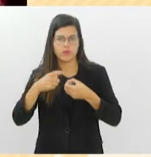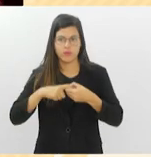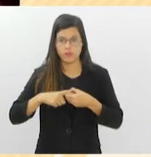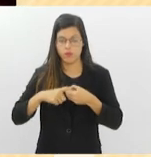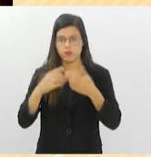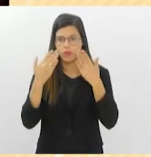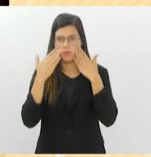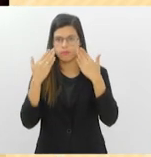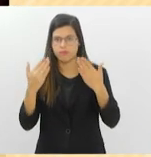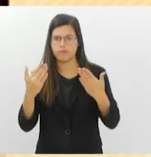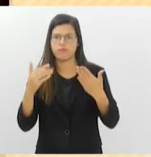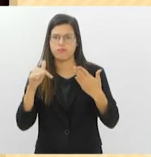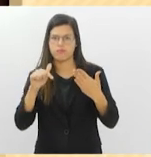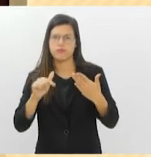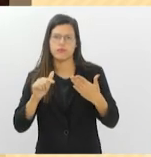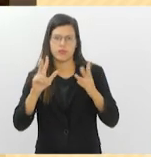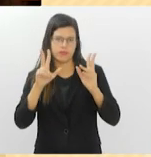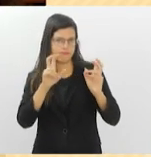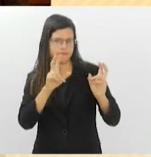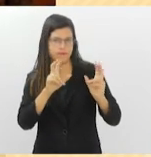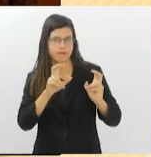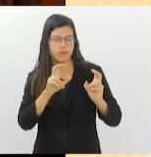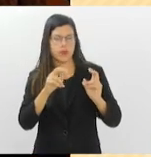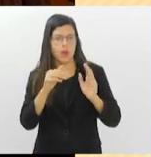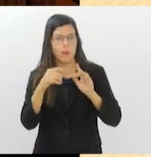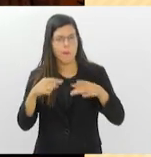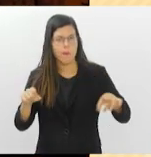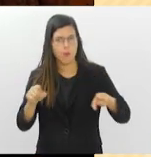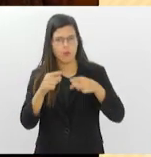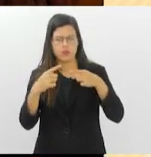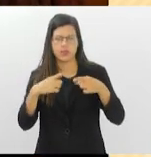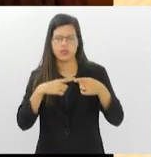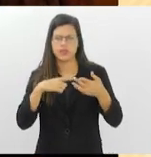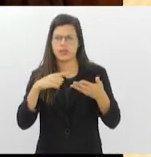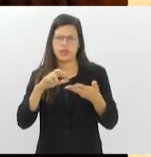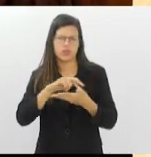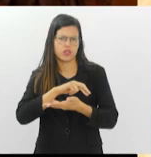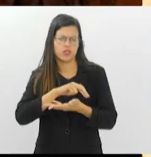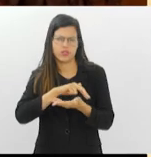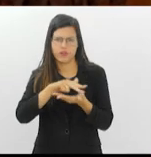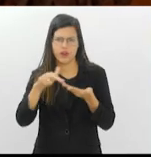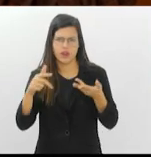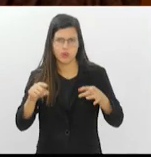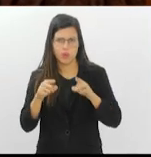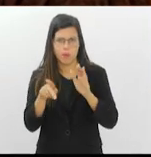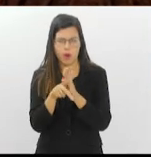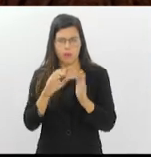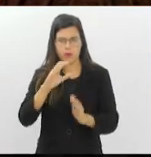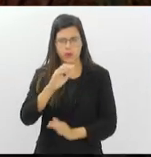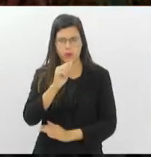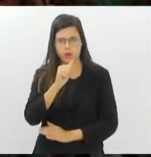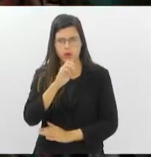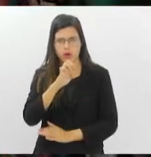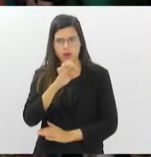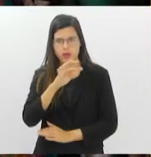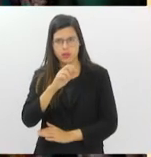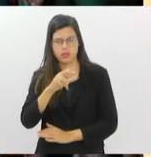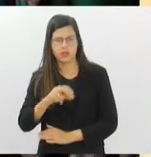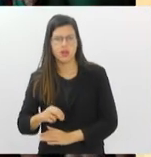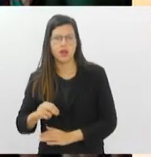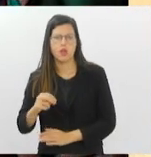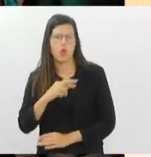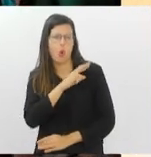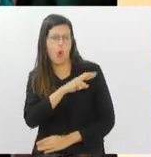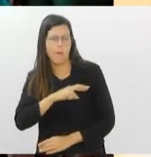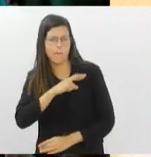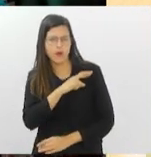espetáculo Caetano contra o vento em seu repertório musical traz diversas músicas Caetano Veloso Como muito romântico alegria